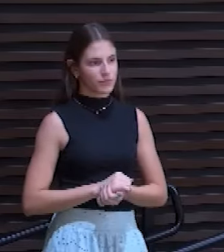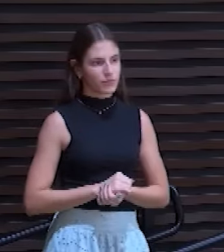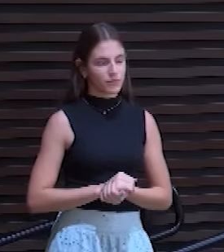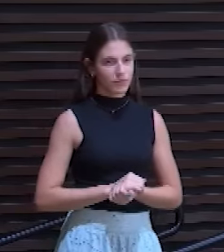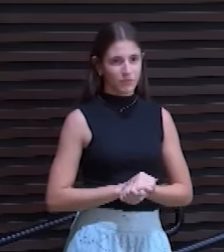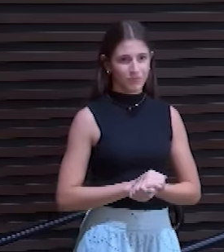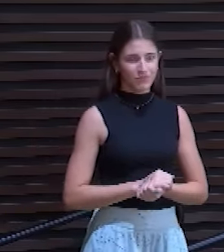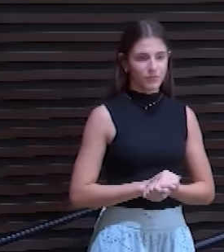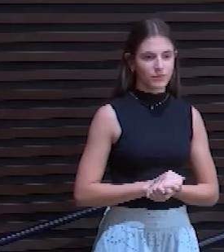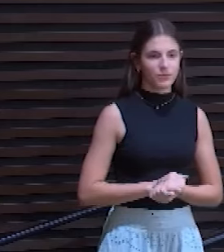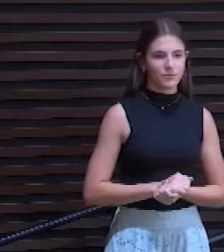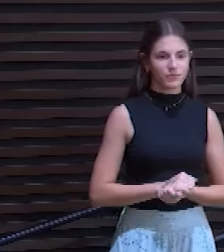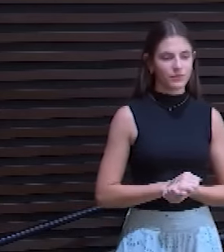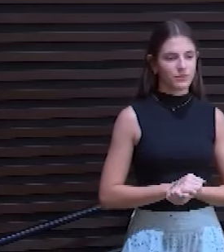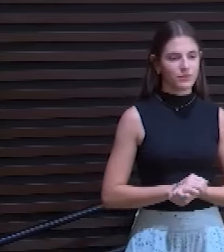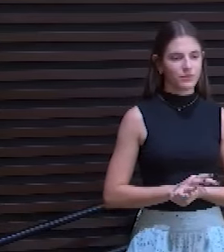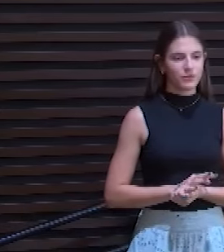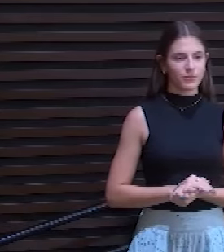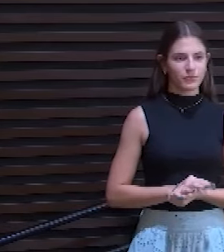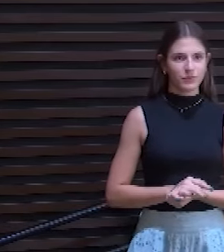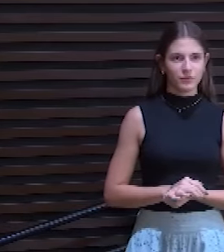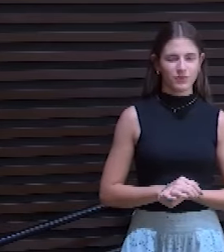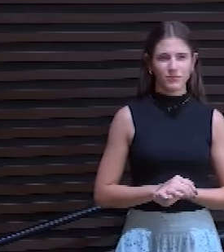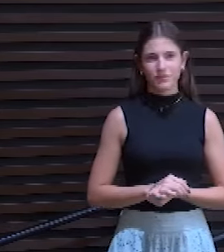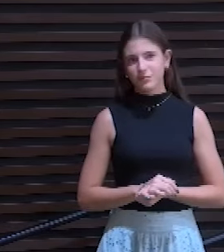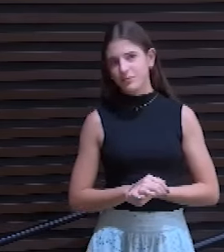1 Pedro 2, 24.